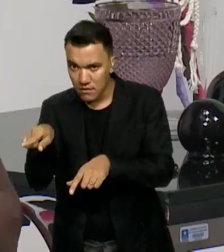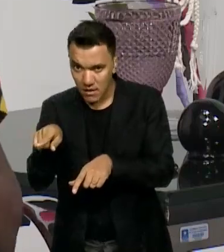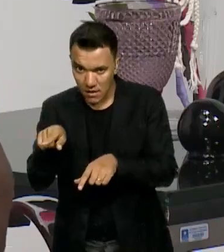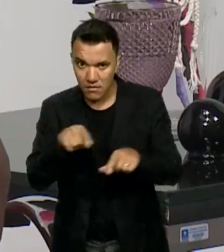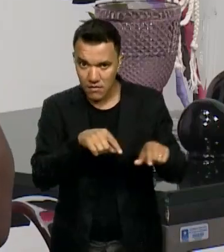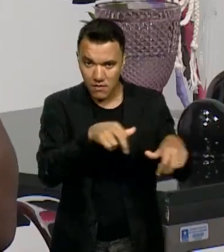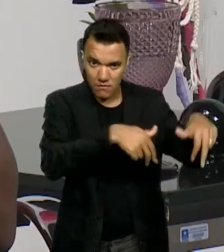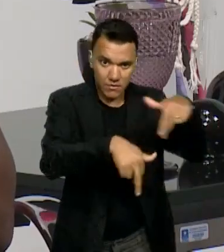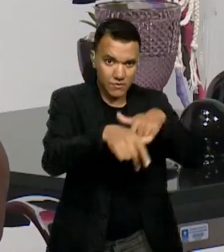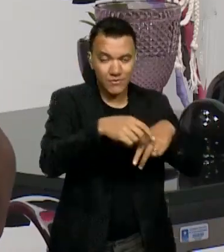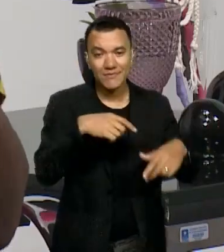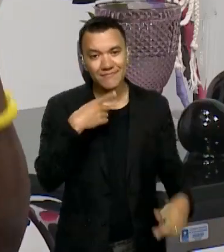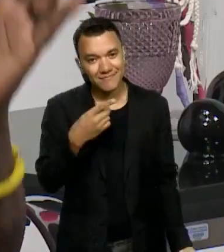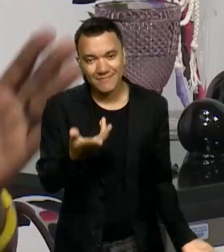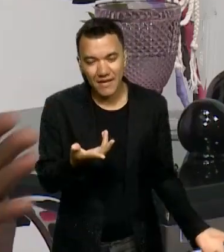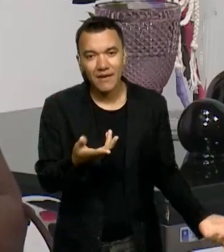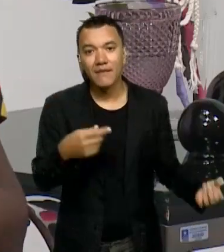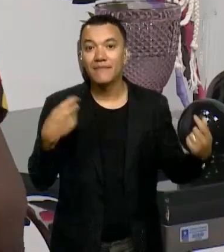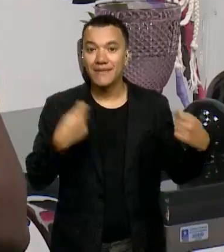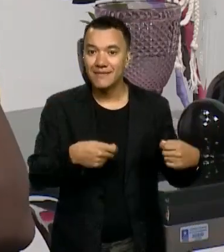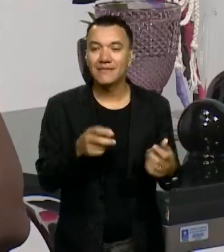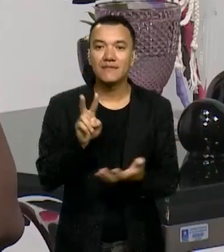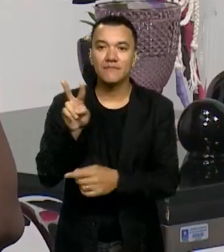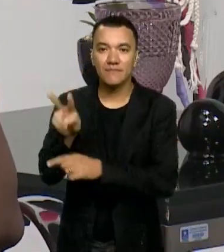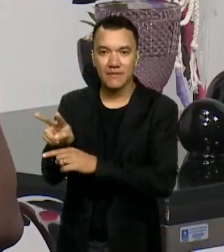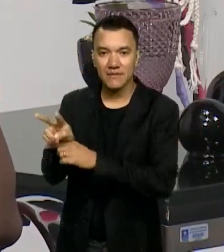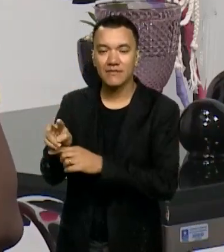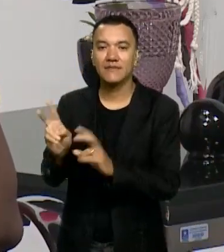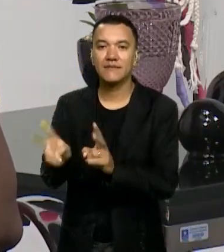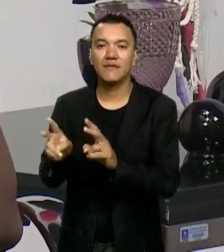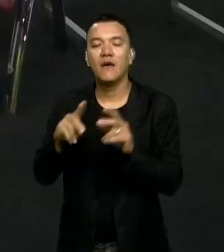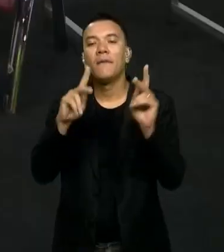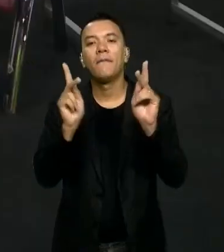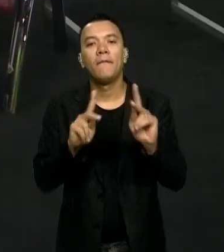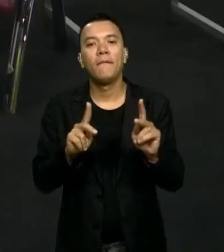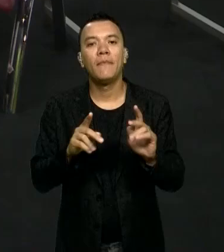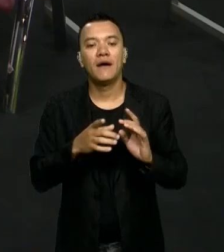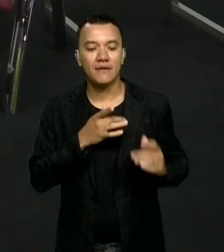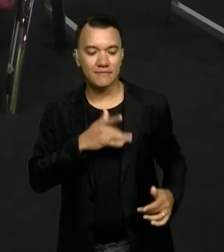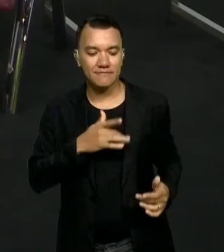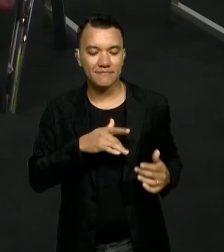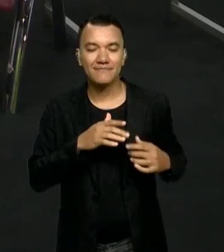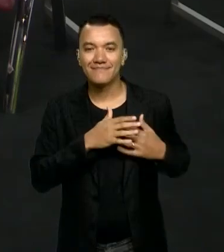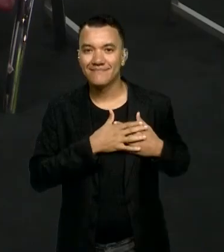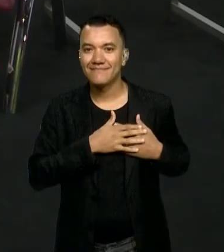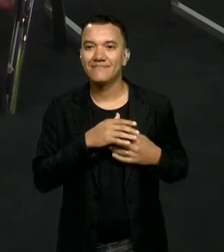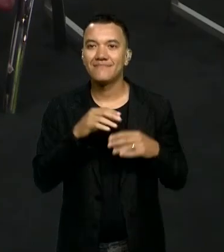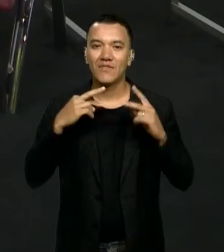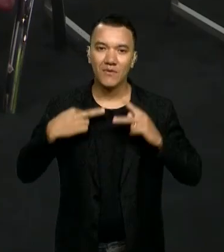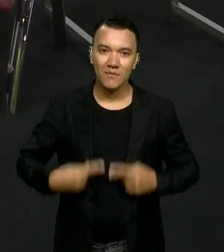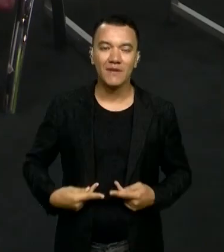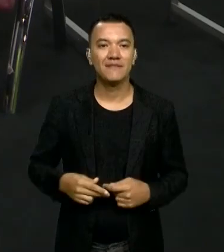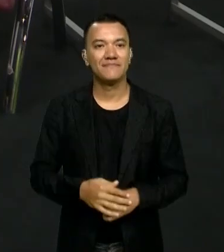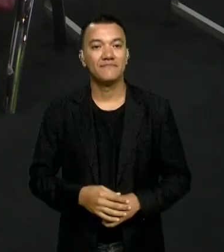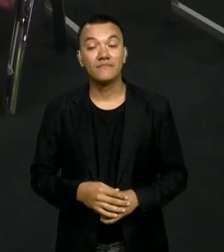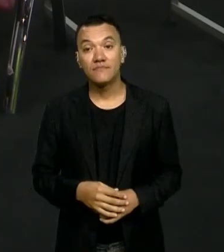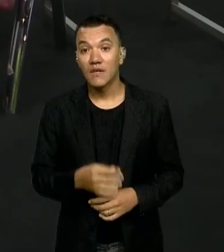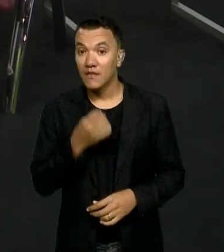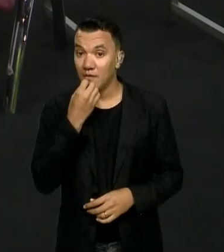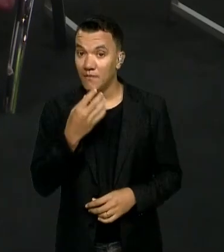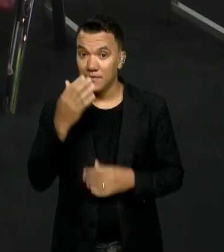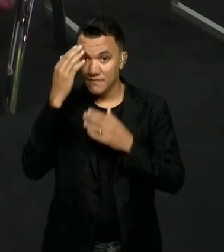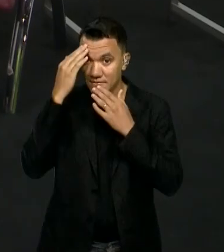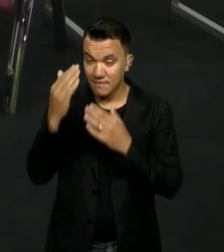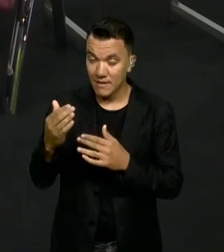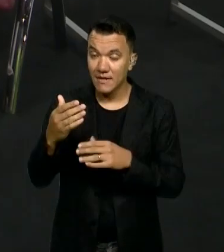humanidade. Então é a É isso aí. paz e a solidariedade humana. Axé. Axé. Muito obrigada pela